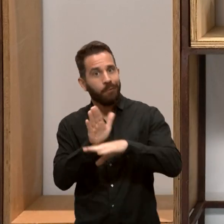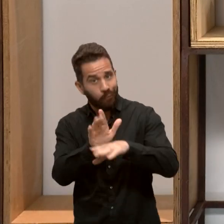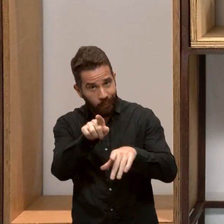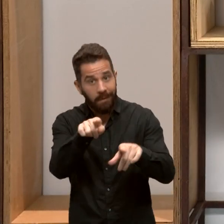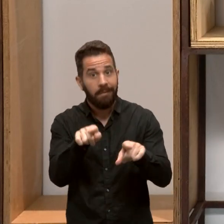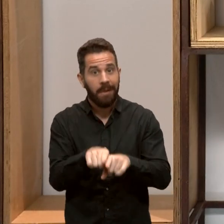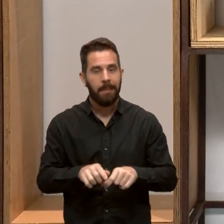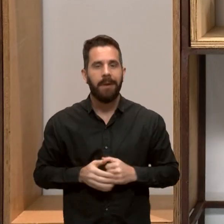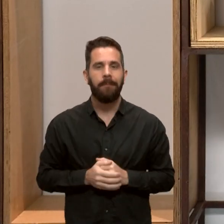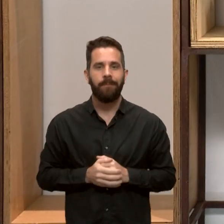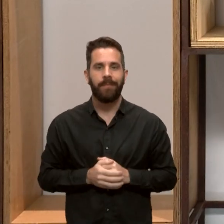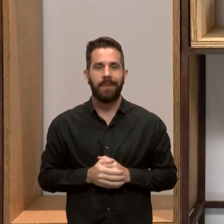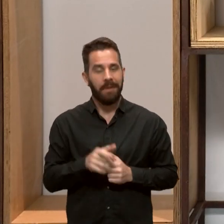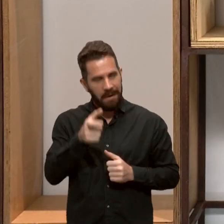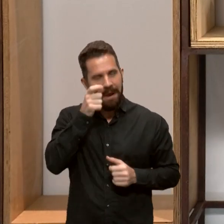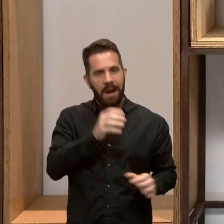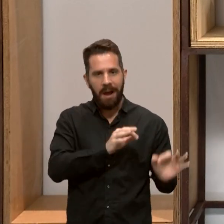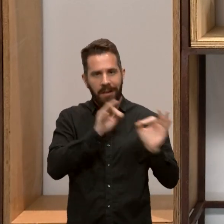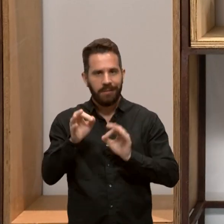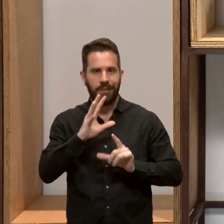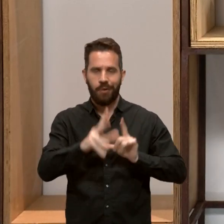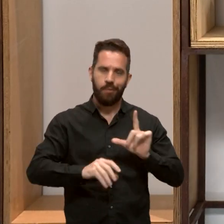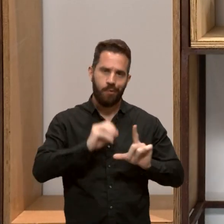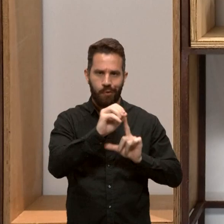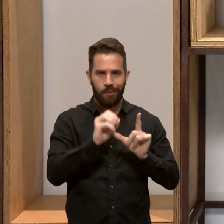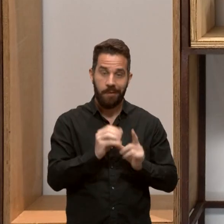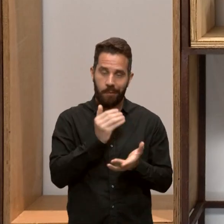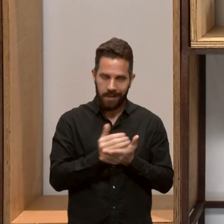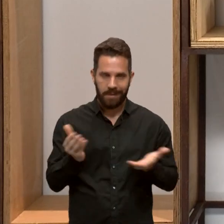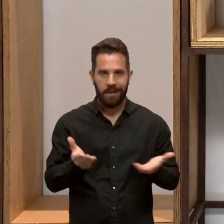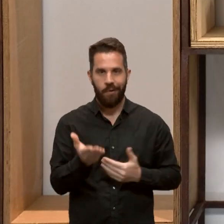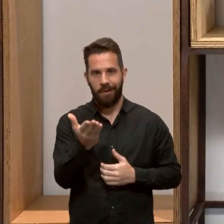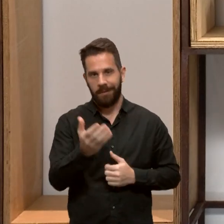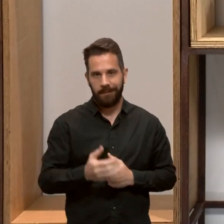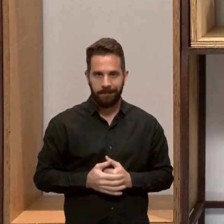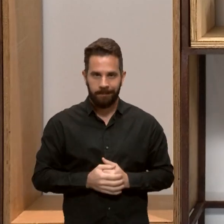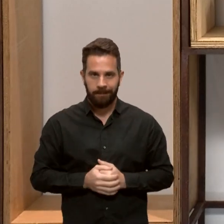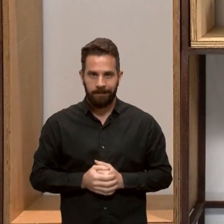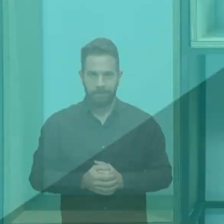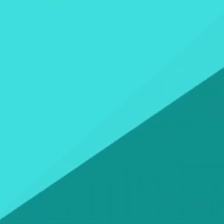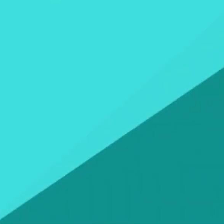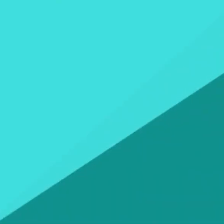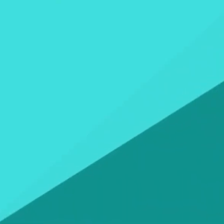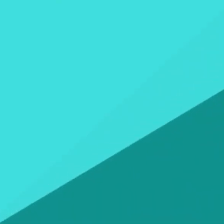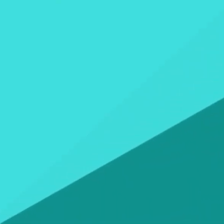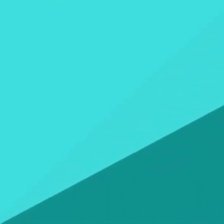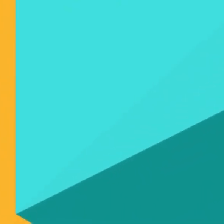isso. Não saia daí, o Mundo UFG está só começando.